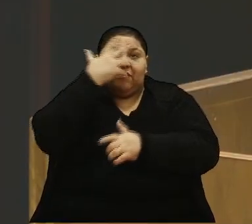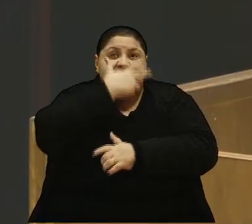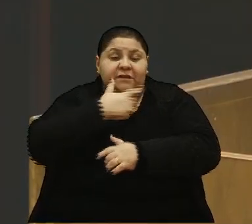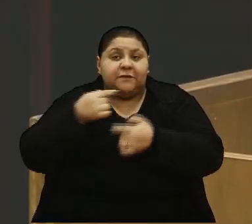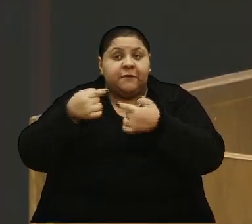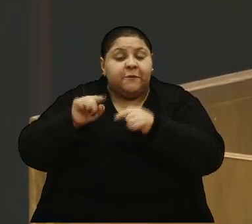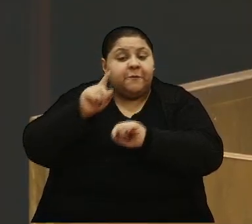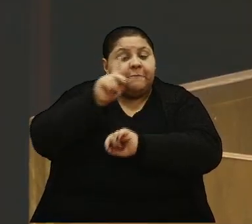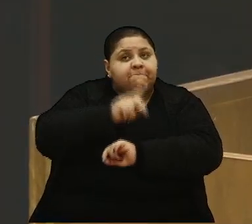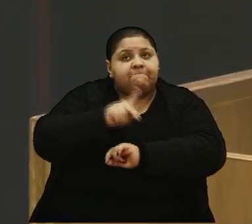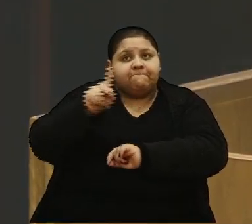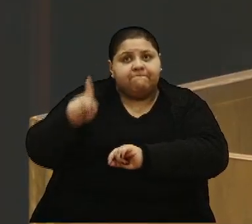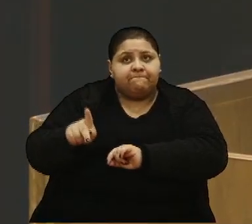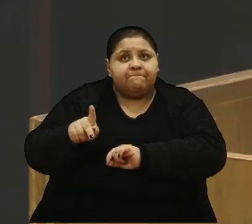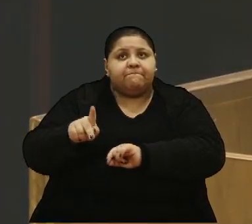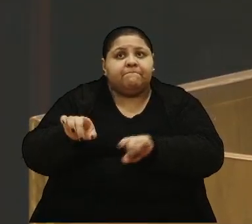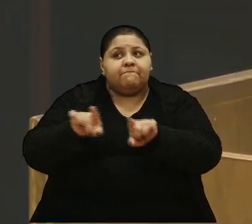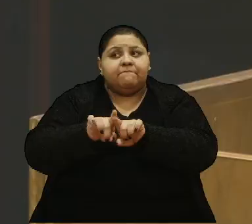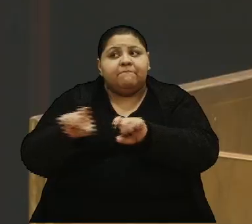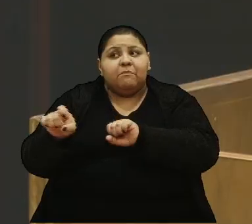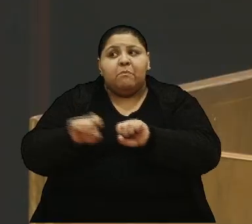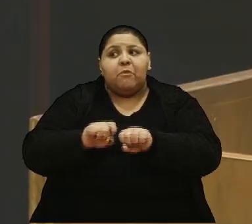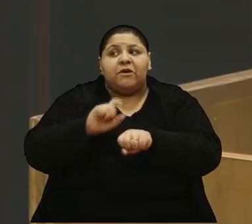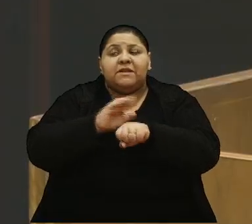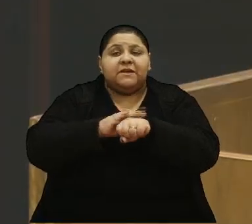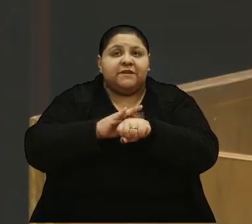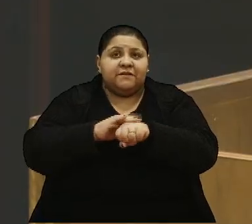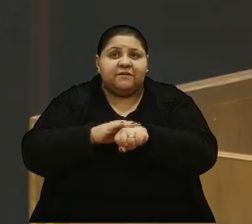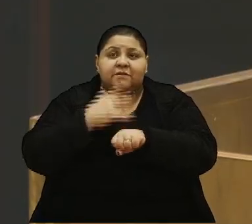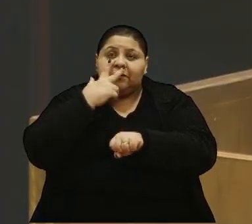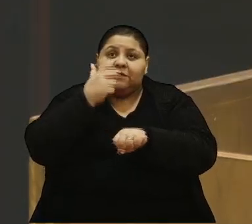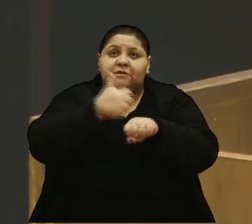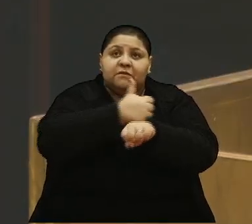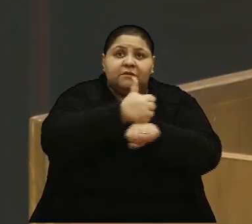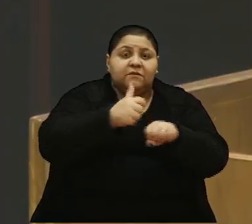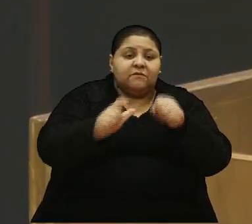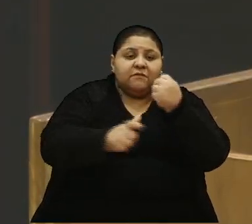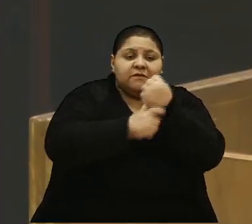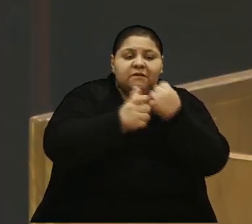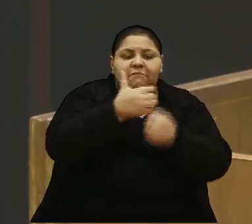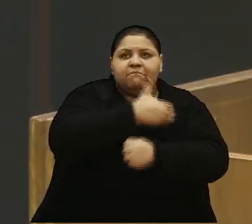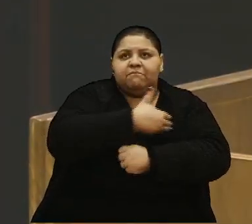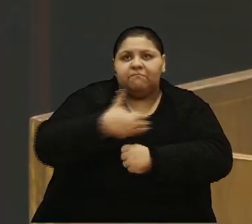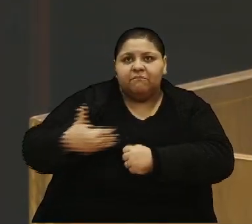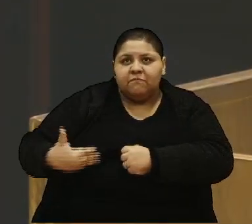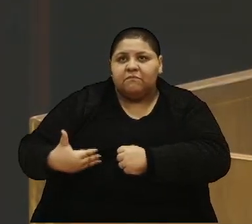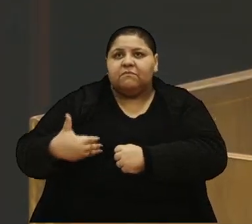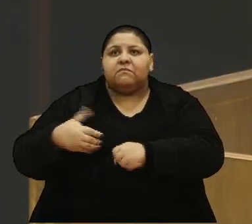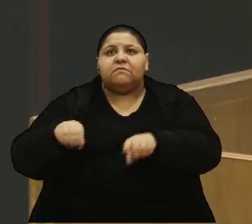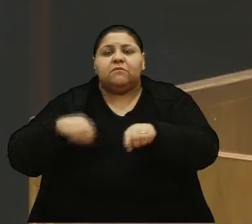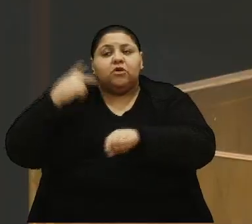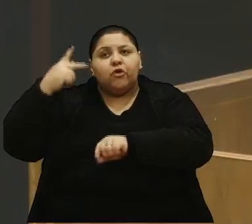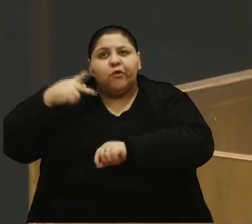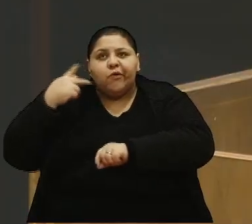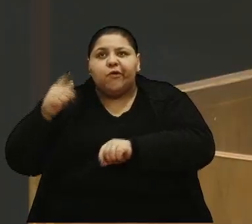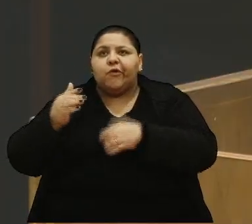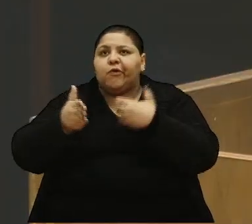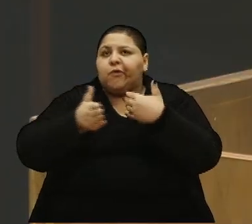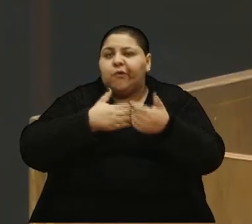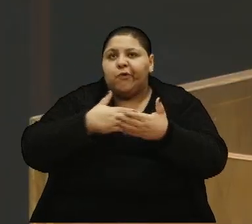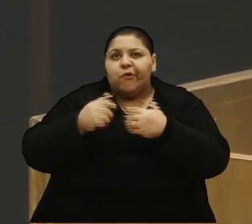os professores são suscetíveis a adoecer, como os profissionais da segurança pública, como os parlamentares e como